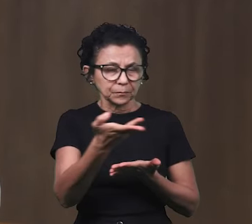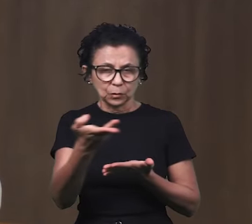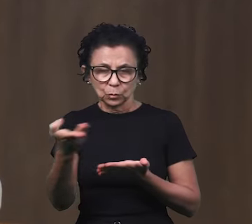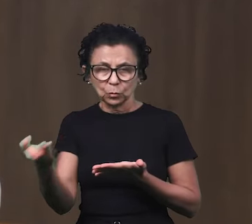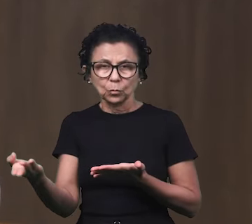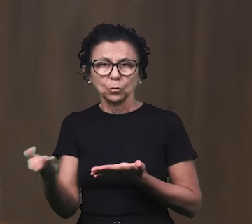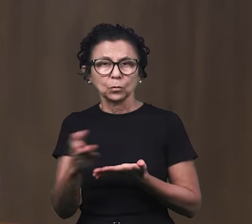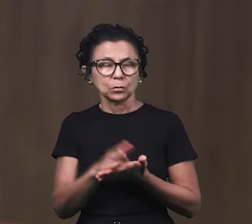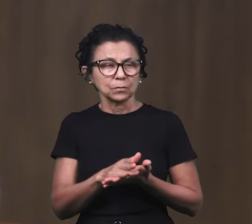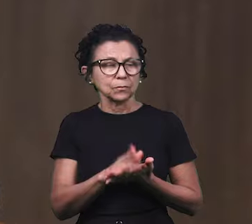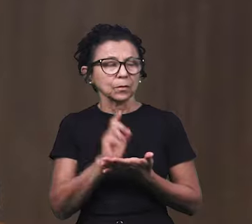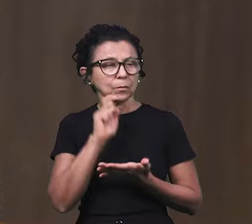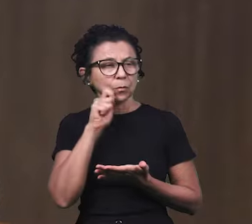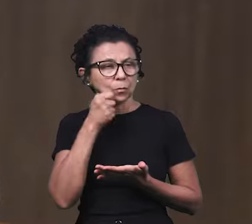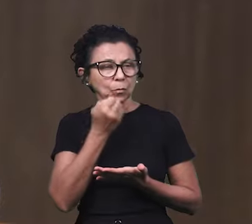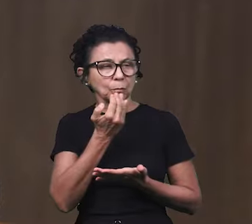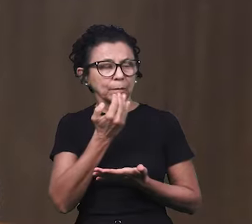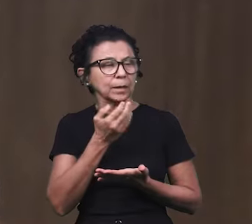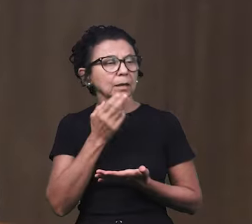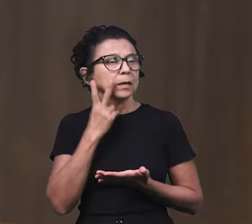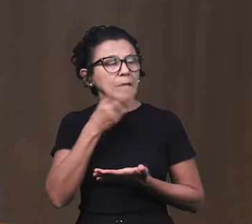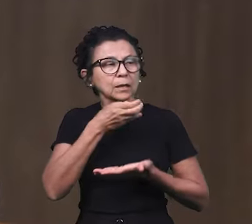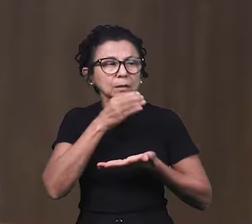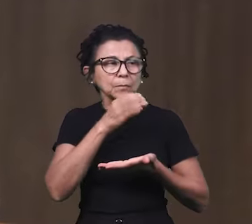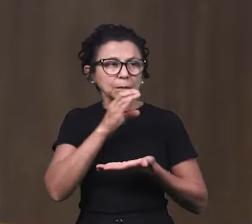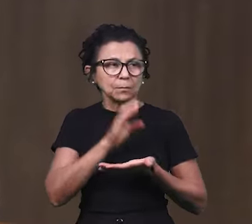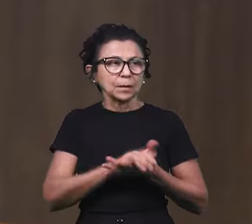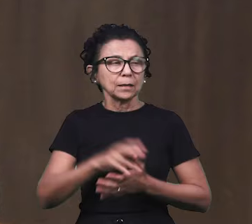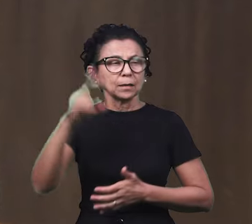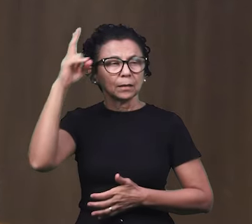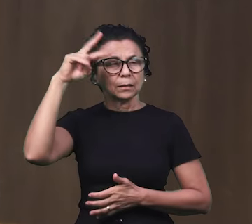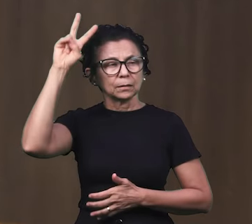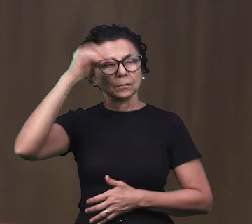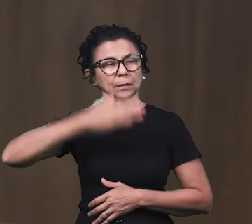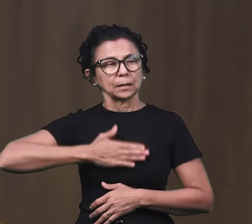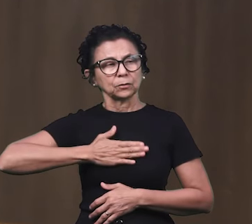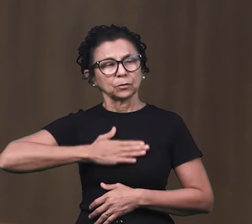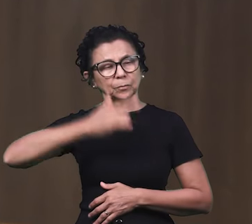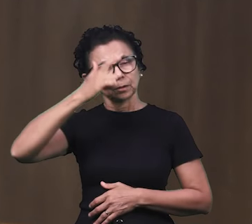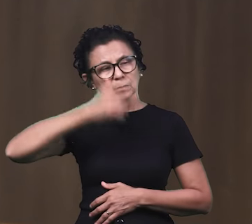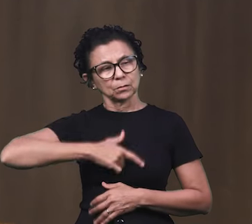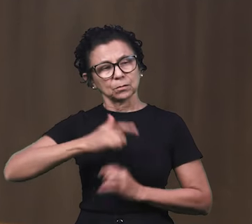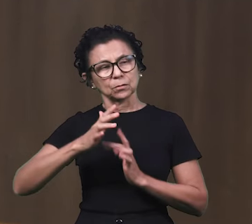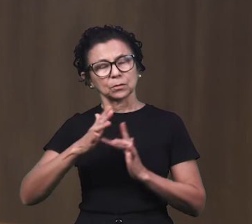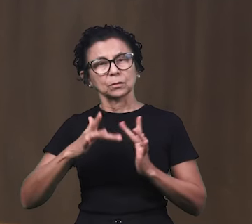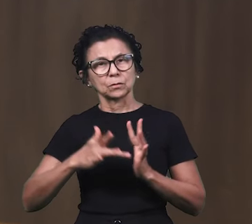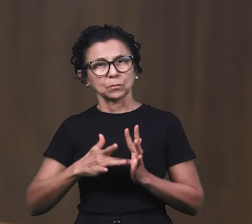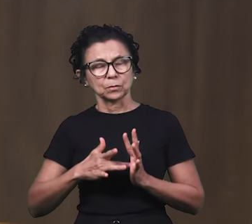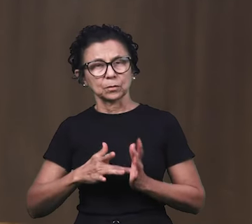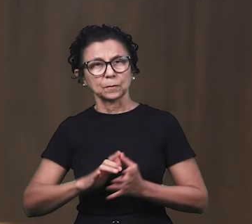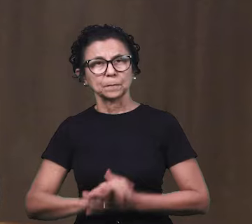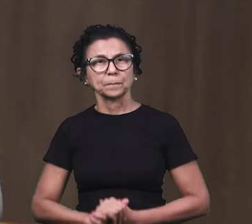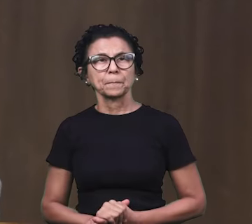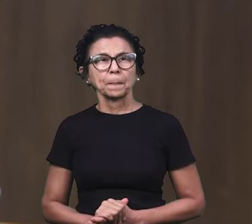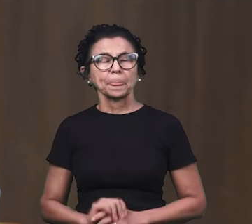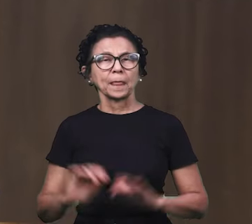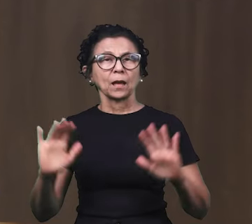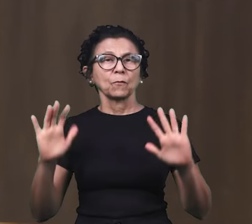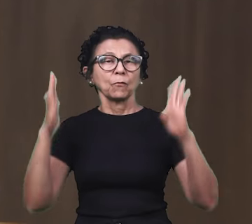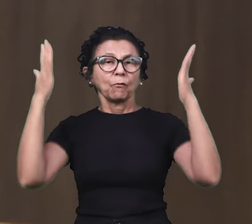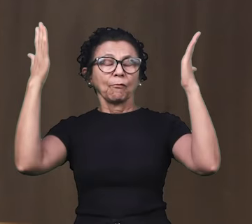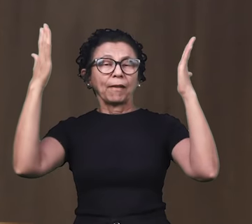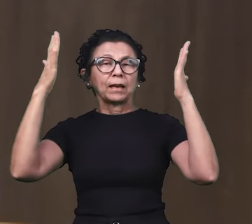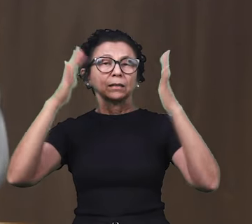não podemos esquecer o que o Senhor Jesus fez por nós. Então, a festa da Páscoa fala desse aspecto da